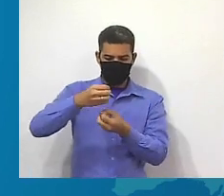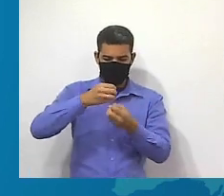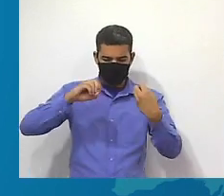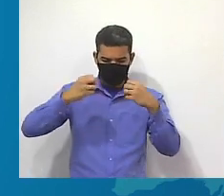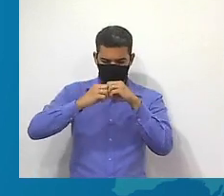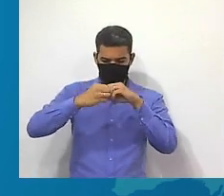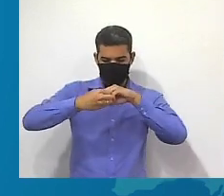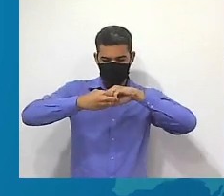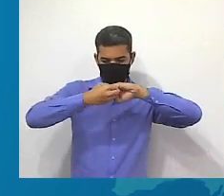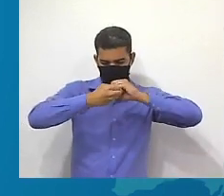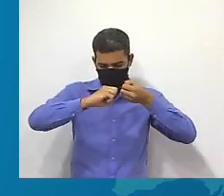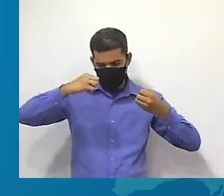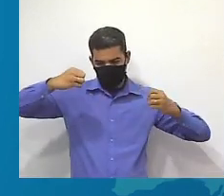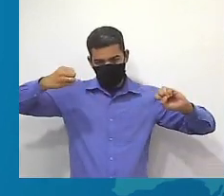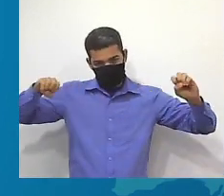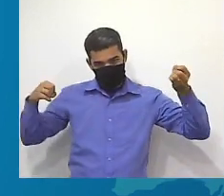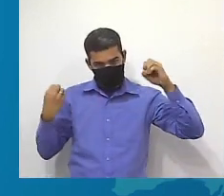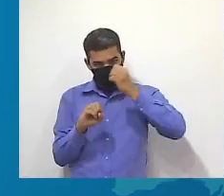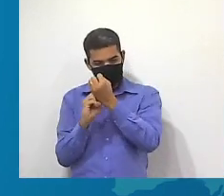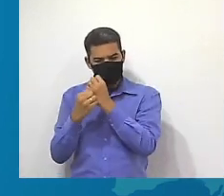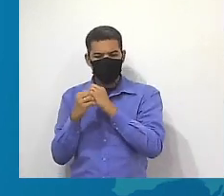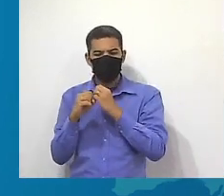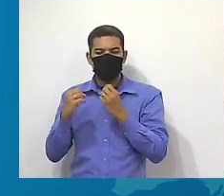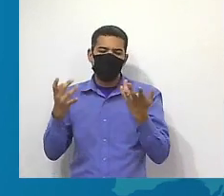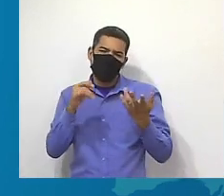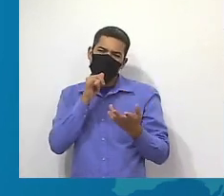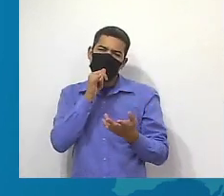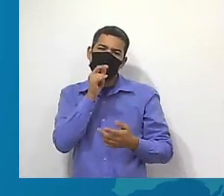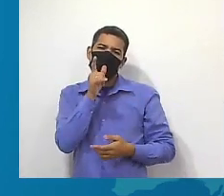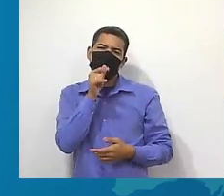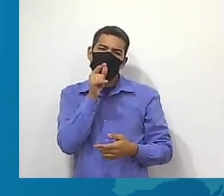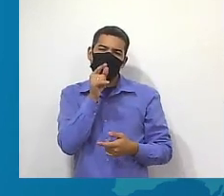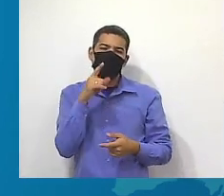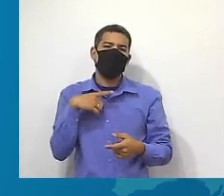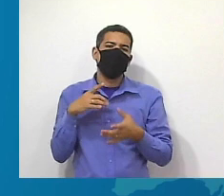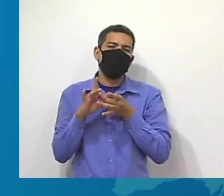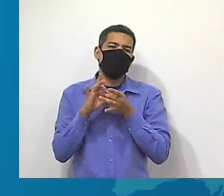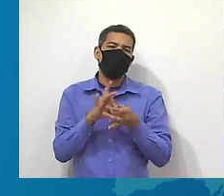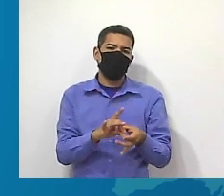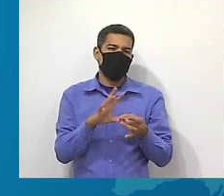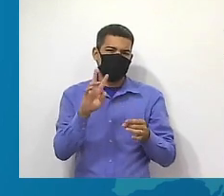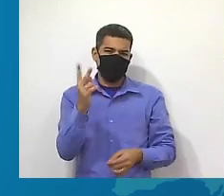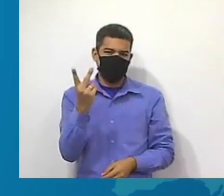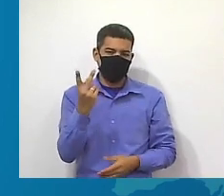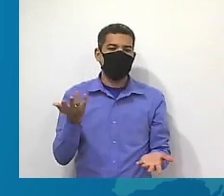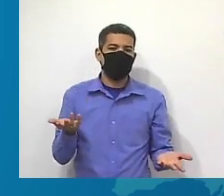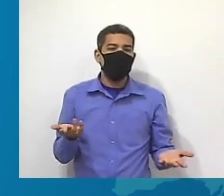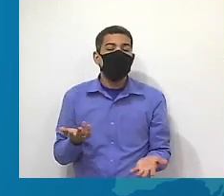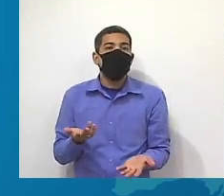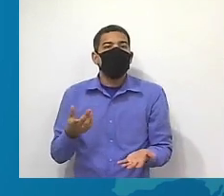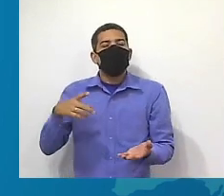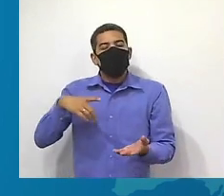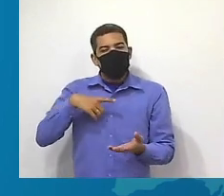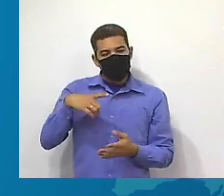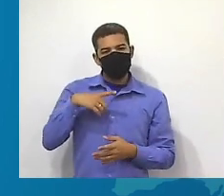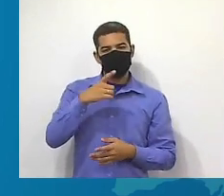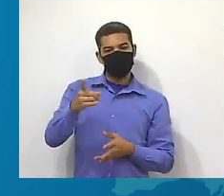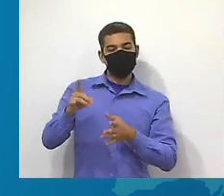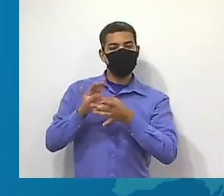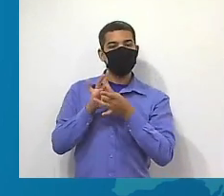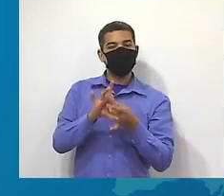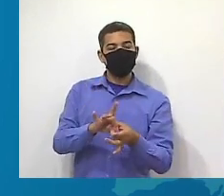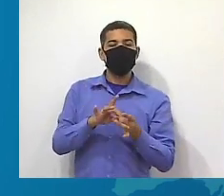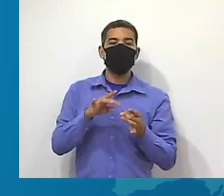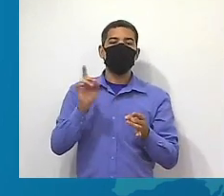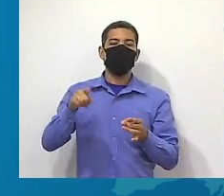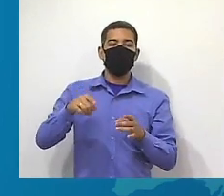com a união dessas moléculas. No caso da água, por exemplo, a gente tem as ligações de hidrogênio. São elas que fazem com que as moléculas de